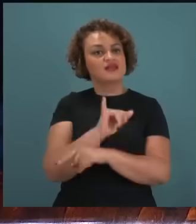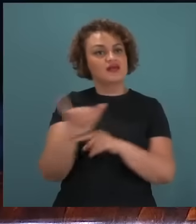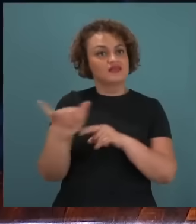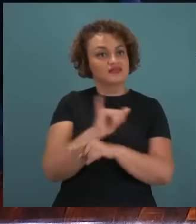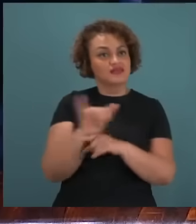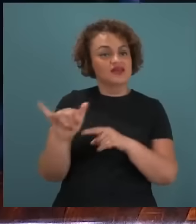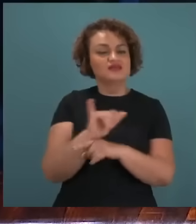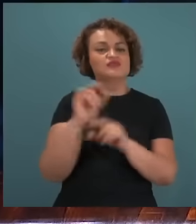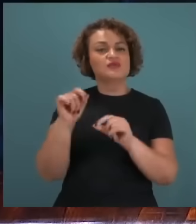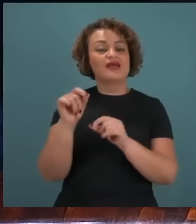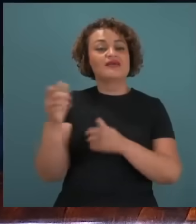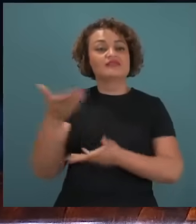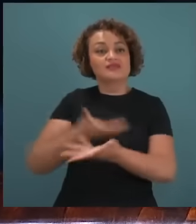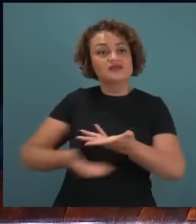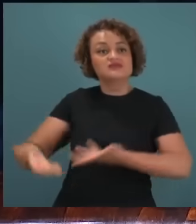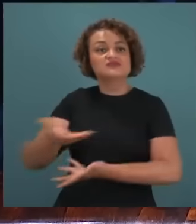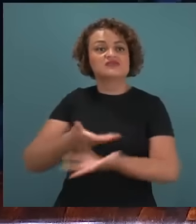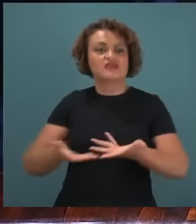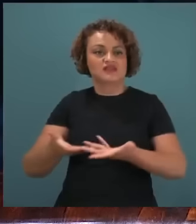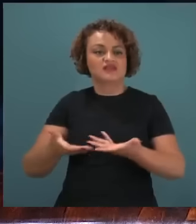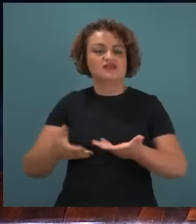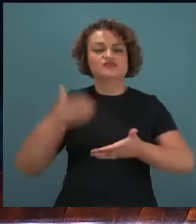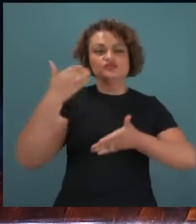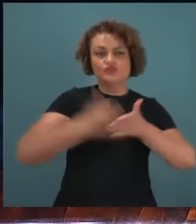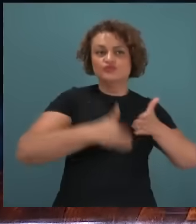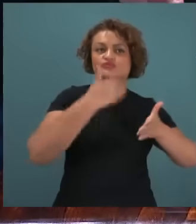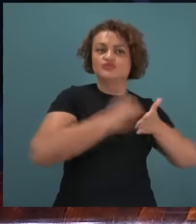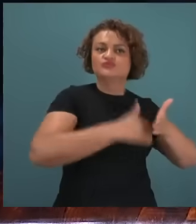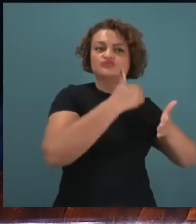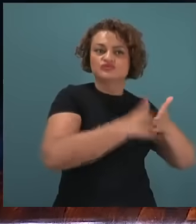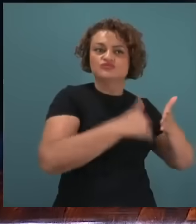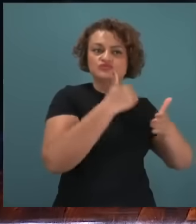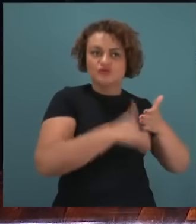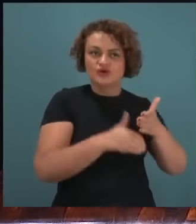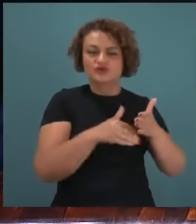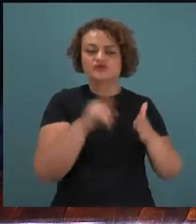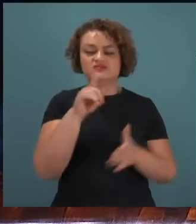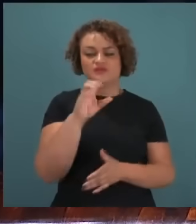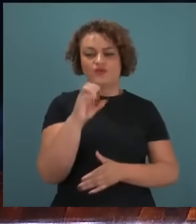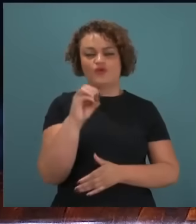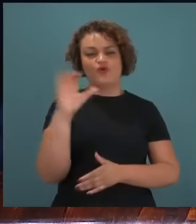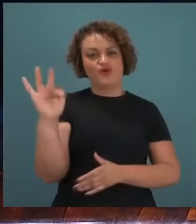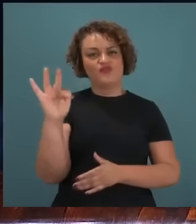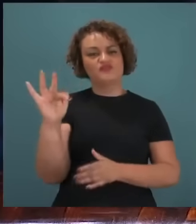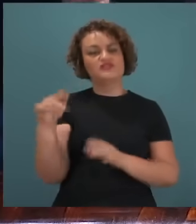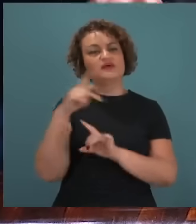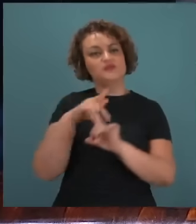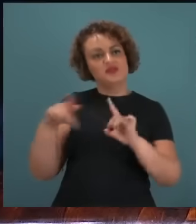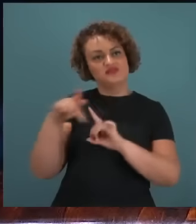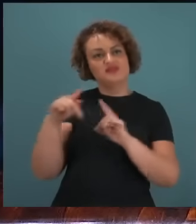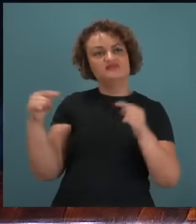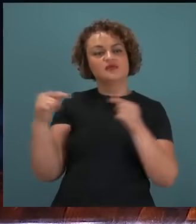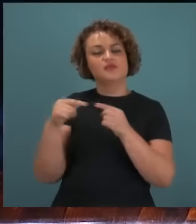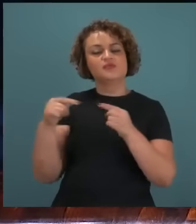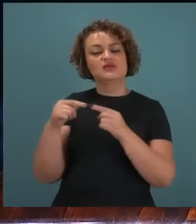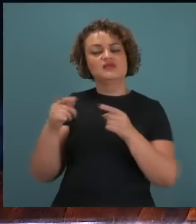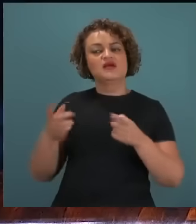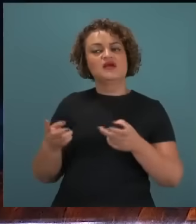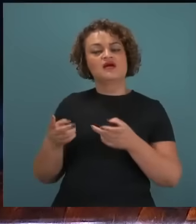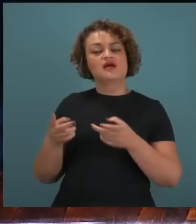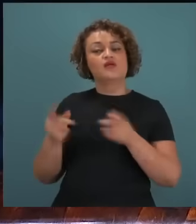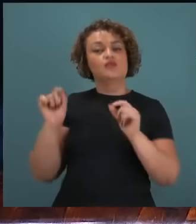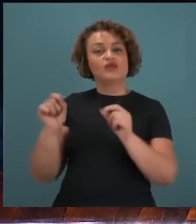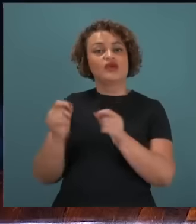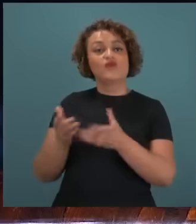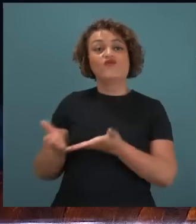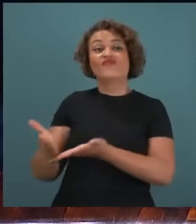é transferir o desconto para os cofres da Previdência sobre o faturamento e não sobre o salário